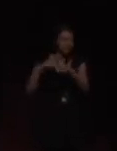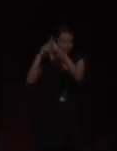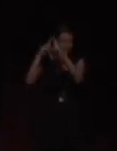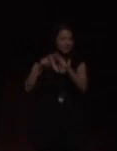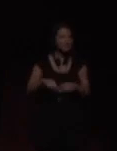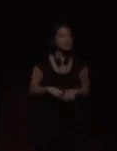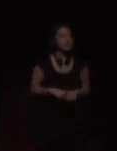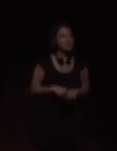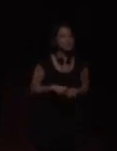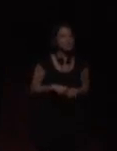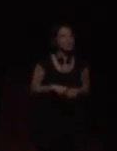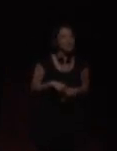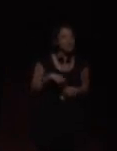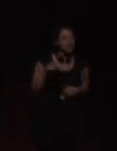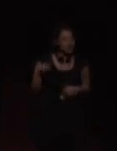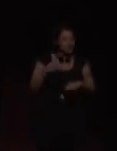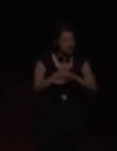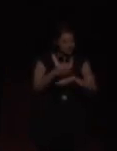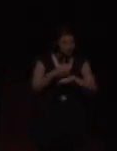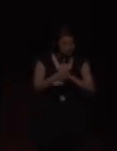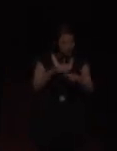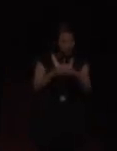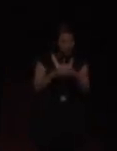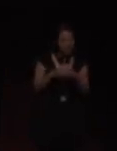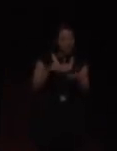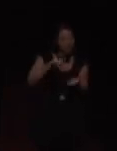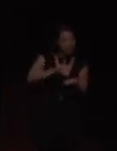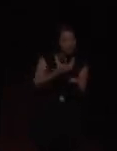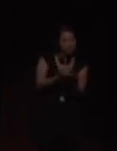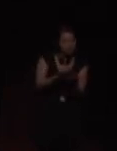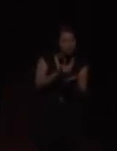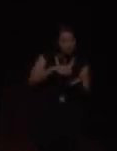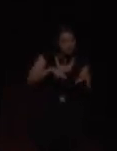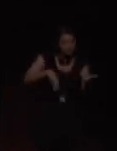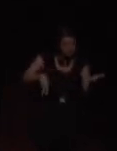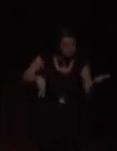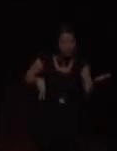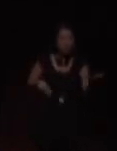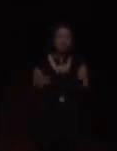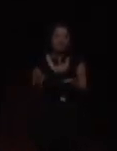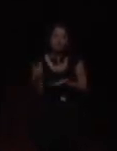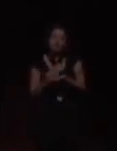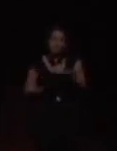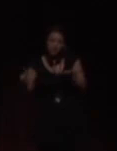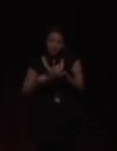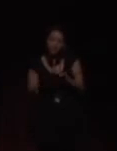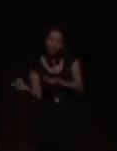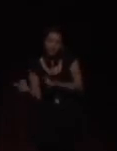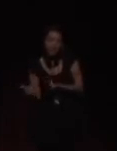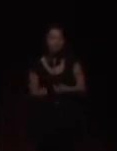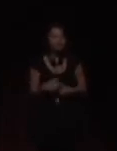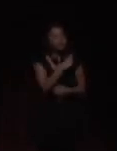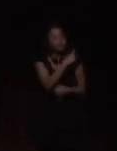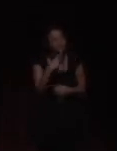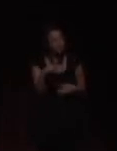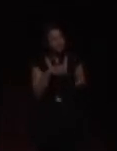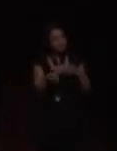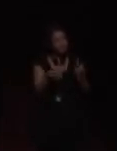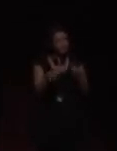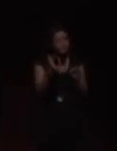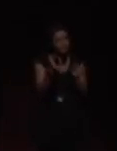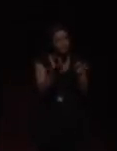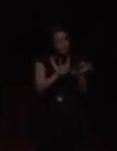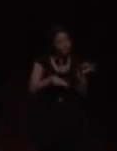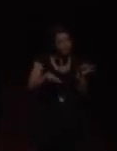8. Membro fundador de Acordo da Letra, Centro de Estudos em Leitura, Literatura e Juventude, presidente e coordenadora de projetos